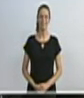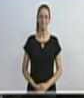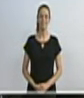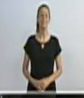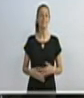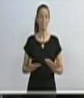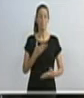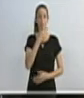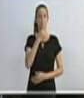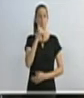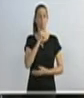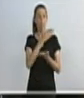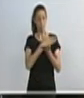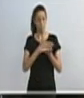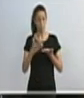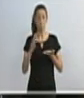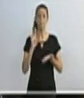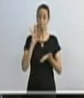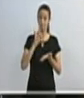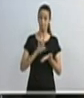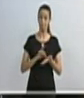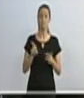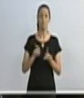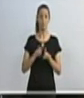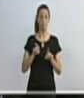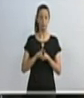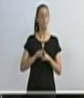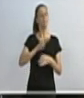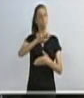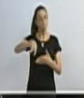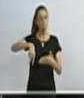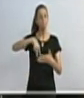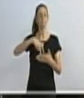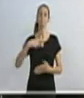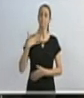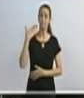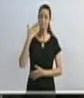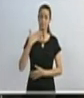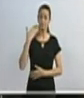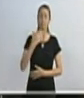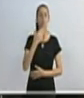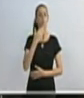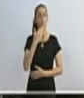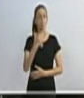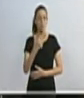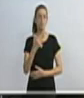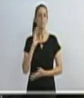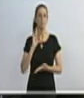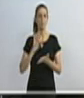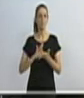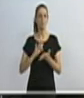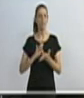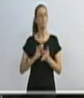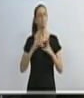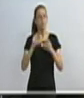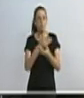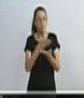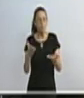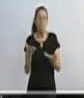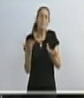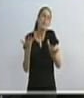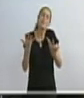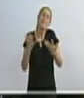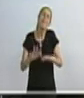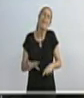Bom, senhoras e senhores, nós iniciaremos agora os pronunciamentos. E eu vou pedir para que todos, para que não seja uma coisa cansativa, que não tenha